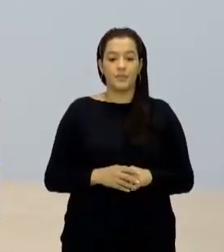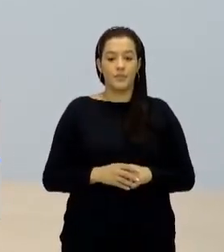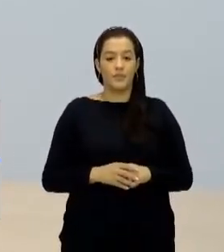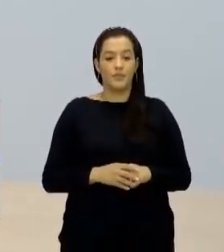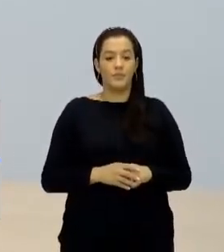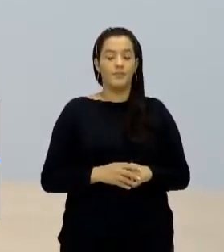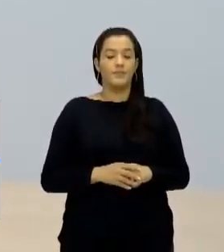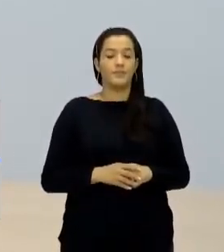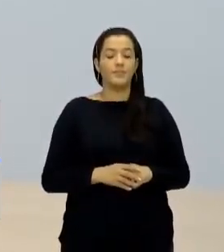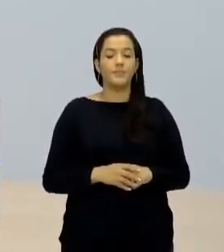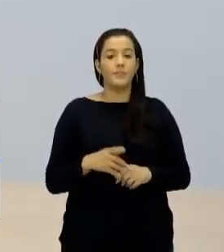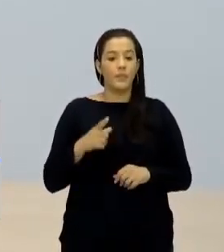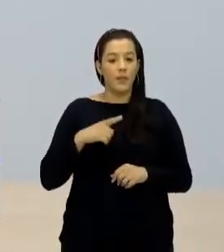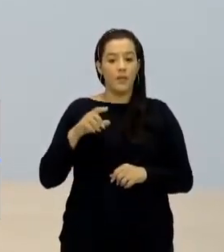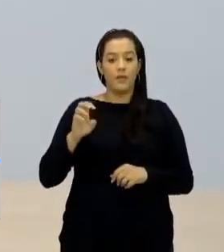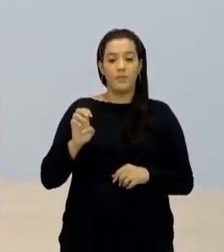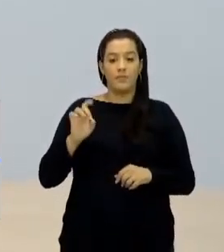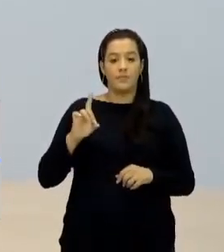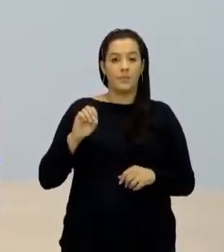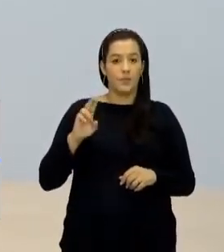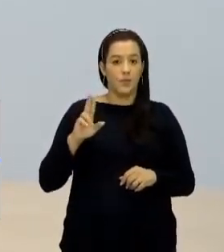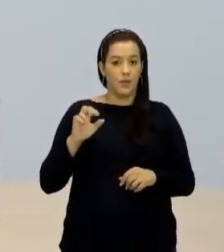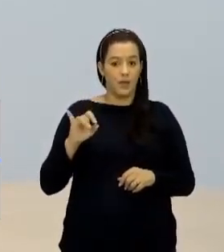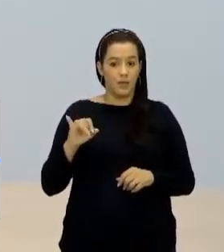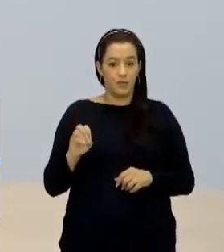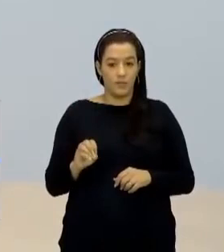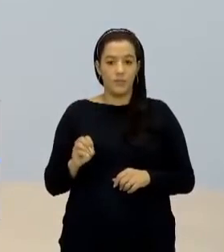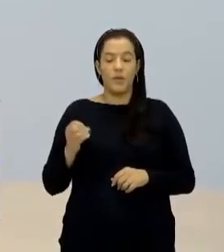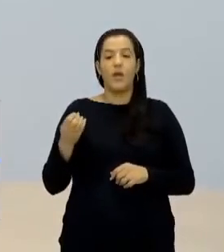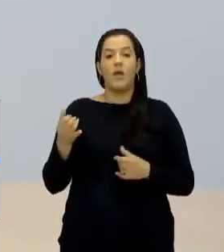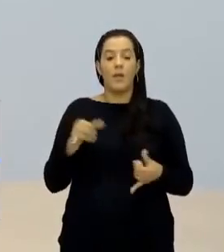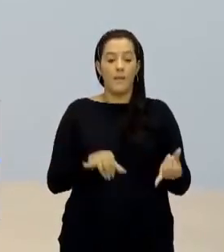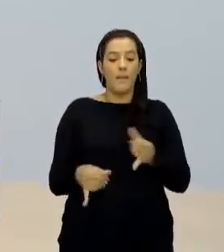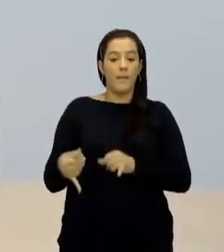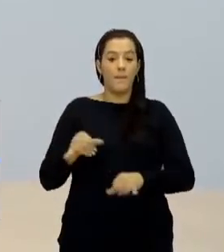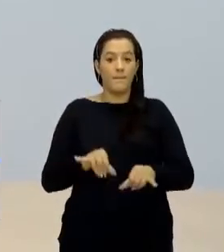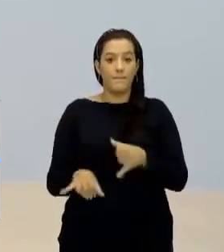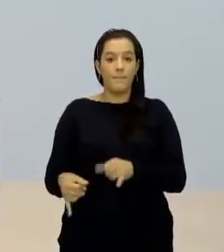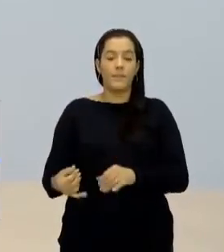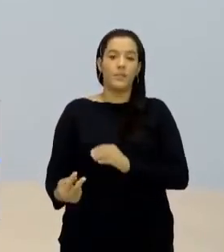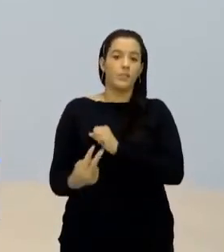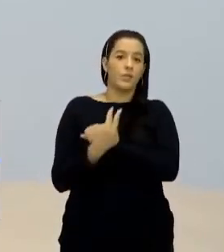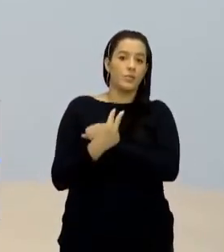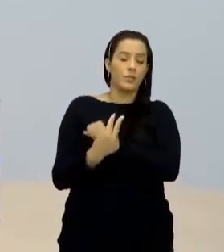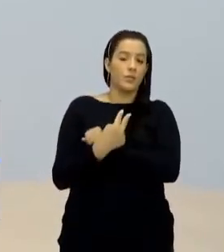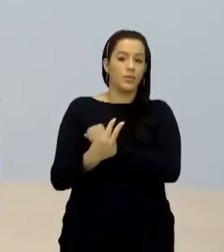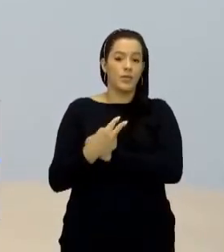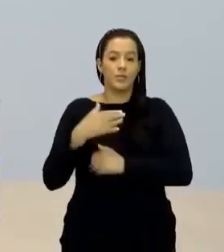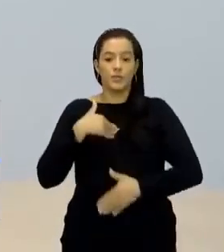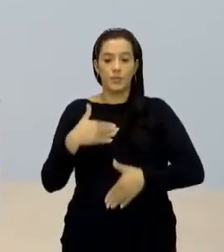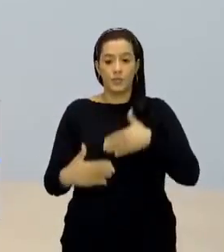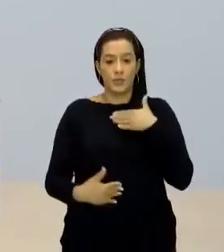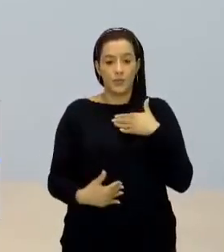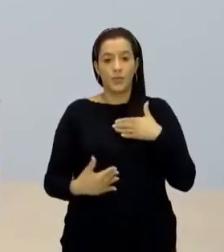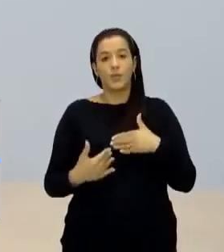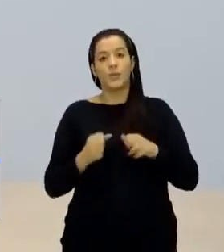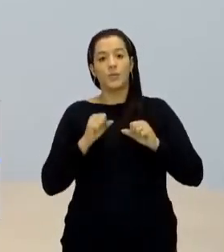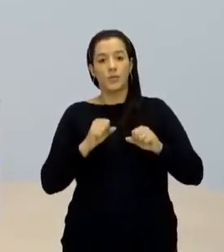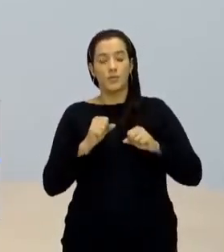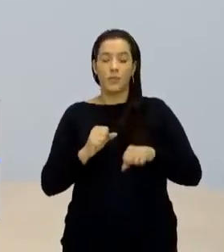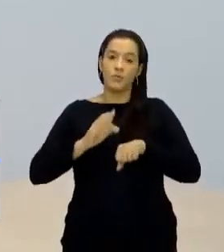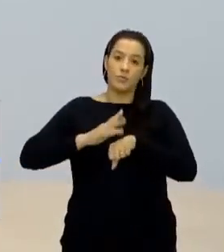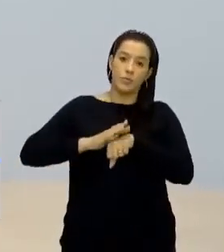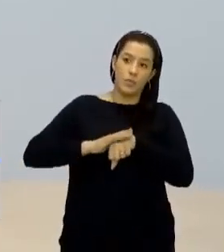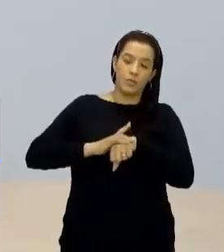alto. Eduarda Bueno colocou vacina, uma preparação biológica que fornece imunidade adquirida ativa para uma doença